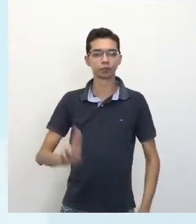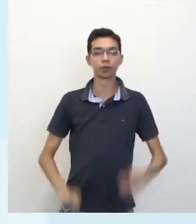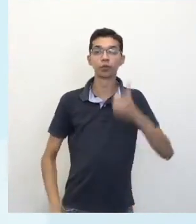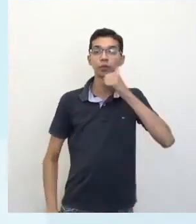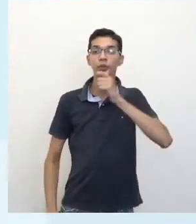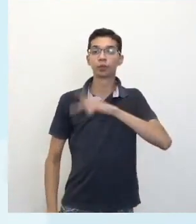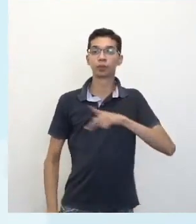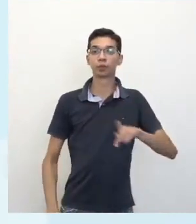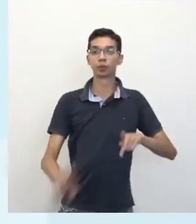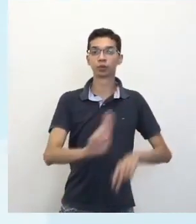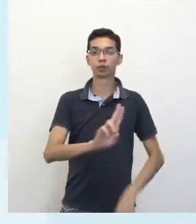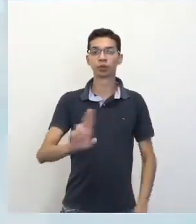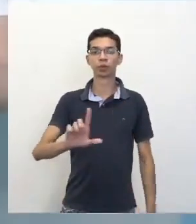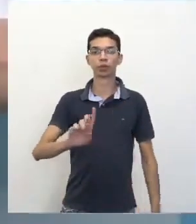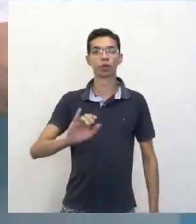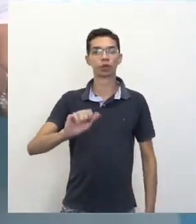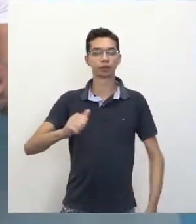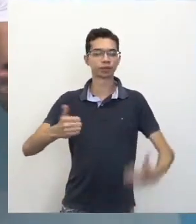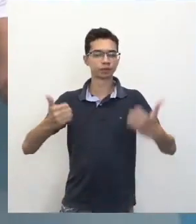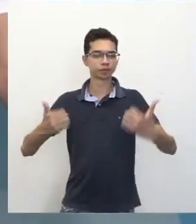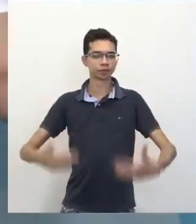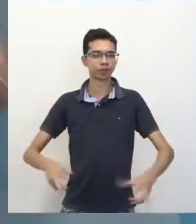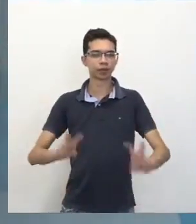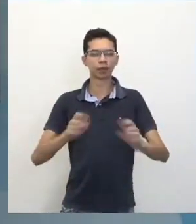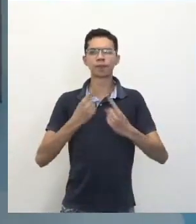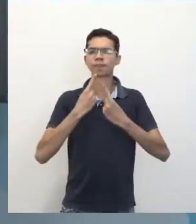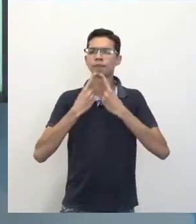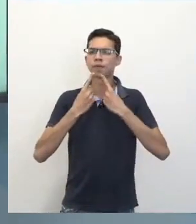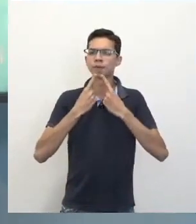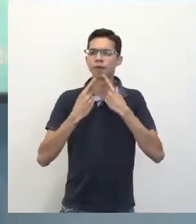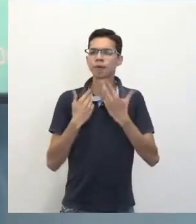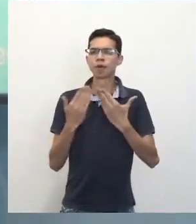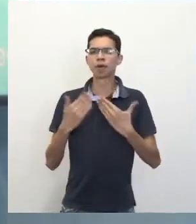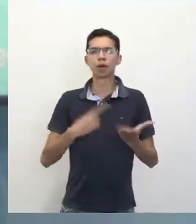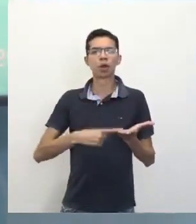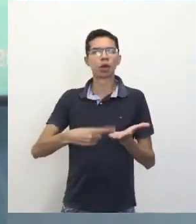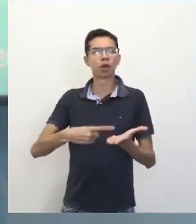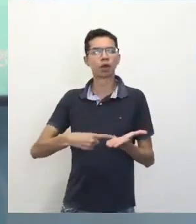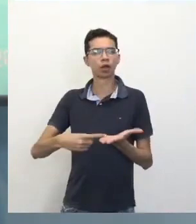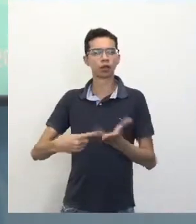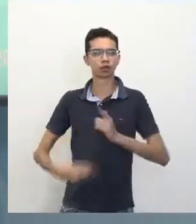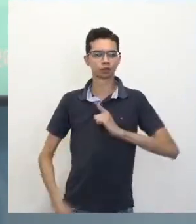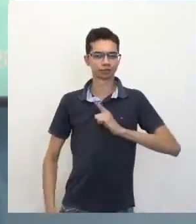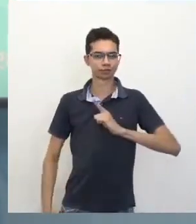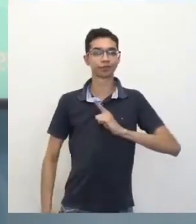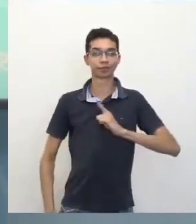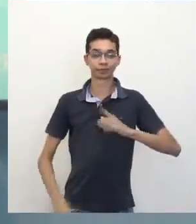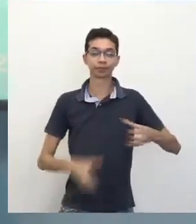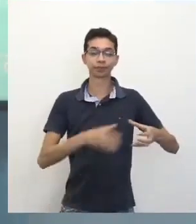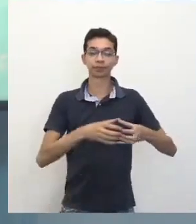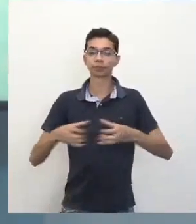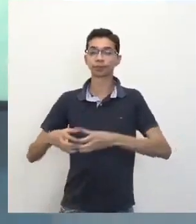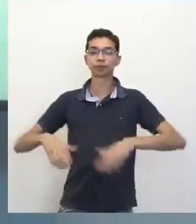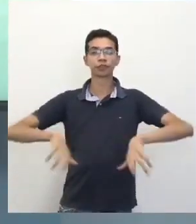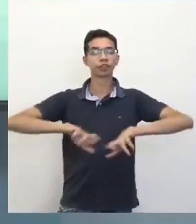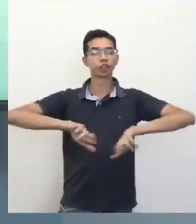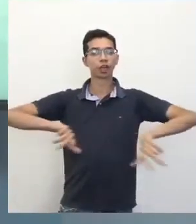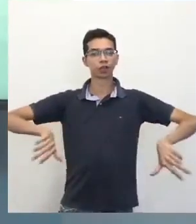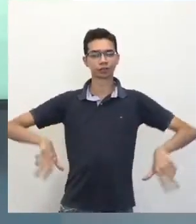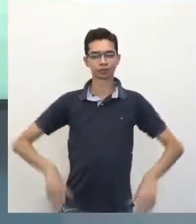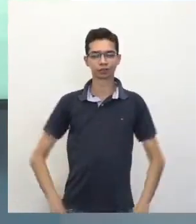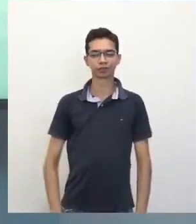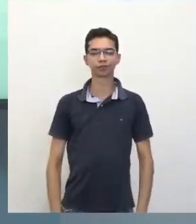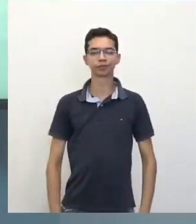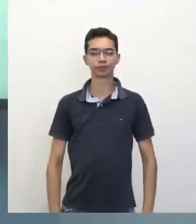dos diálogos, né? Ou seja, as conversas, né? Os combinados entre as diversas equipes, né? Que fazem parte aí do meu